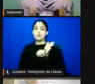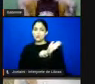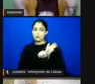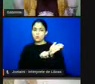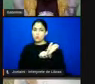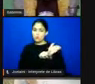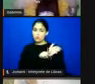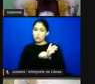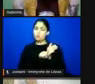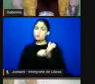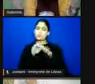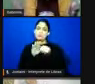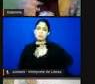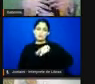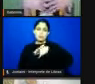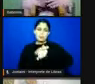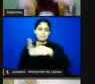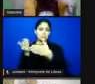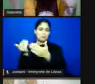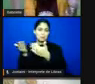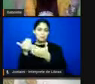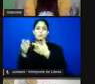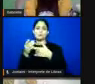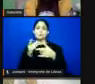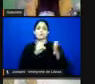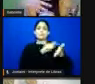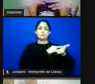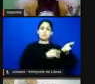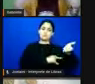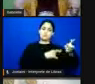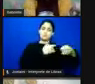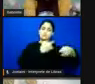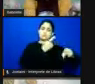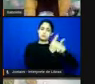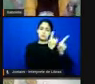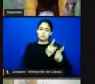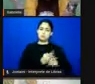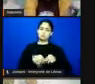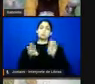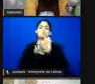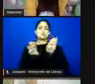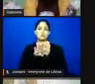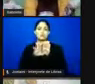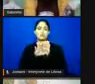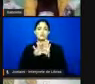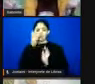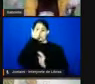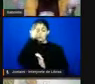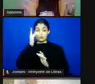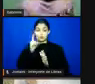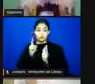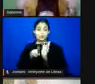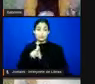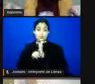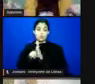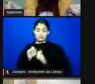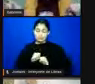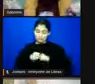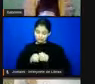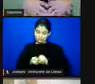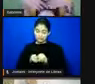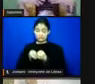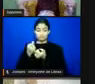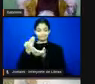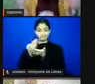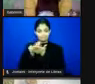diálogos e documentações que foram encontradas com pesquisadores e pesquisadoras que vêm se dedicando a estudar o associativismo negro no Rio Grande do Sul há um